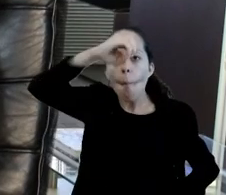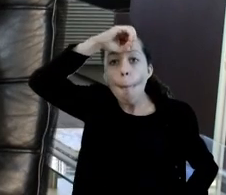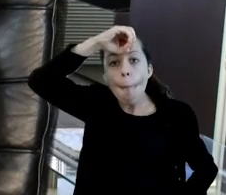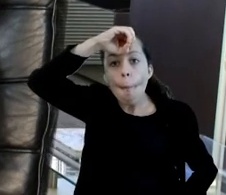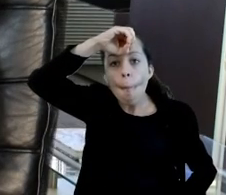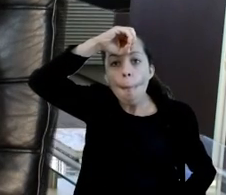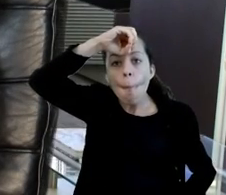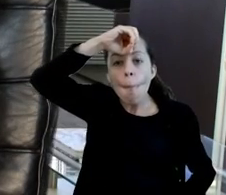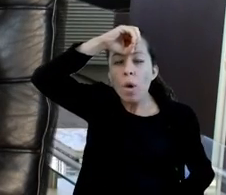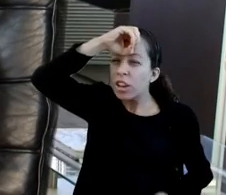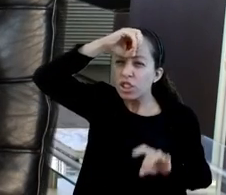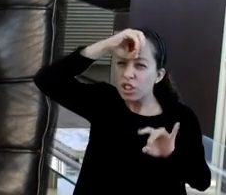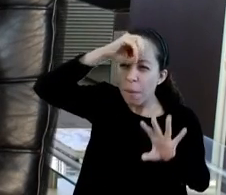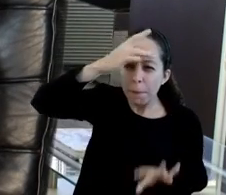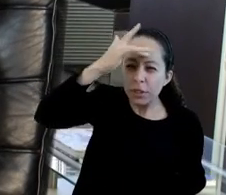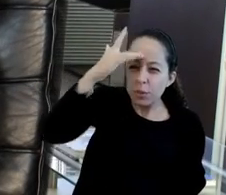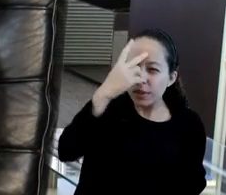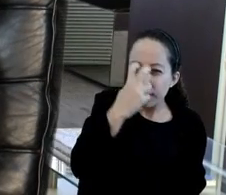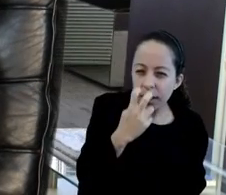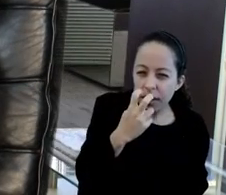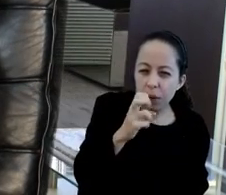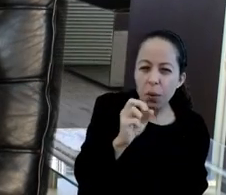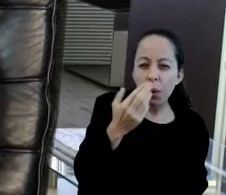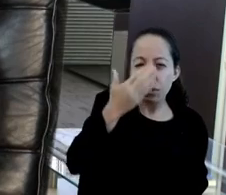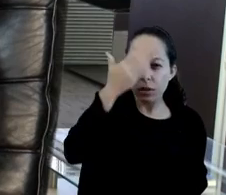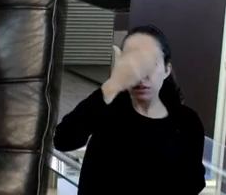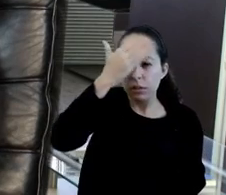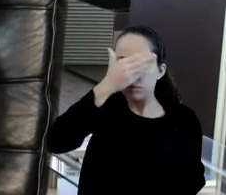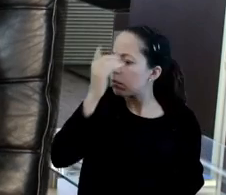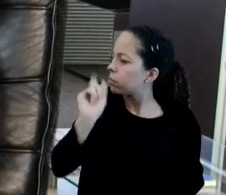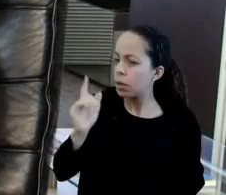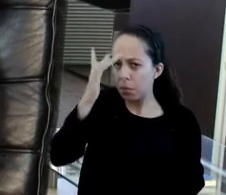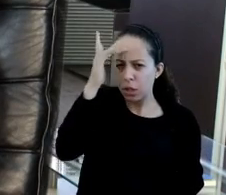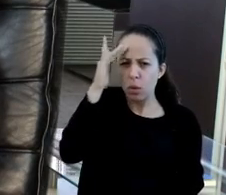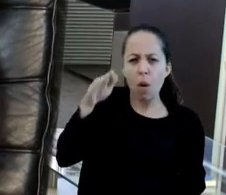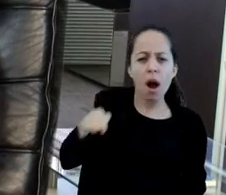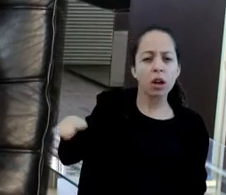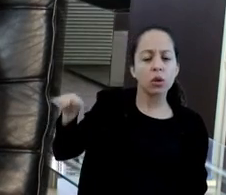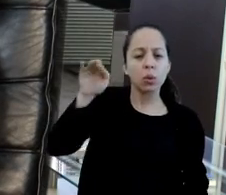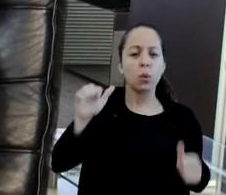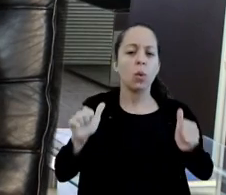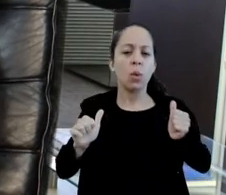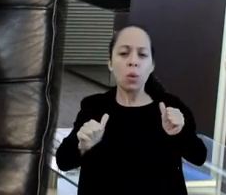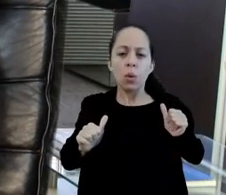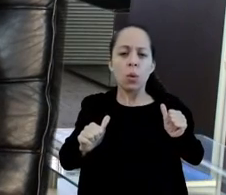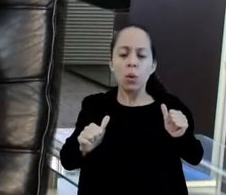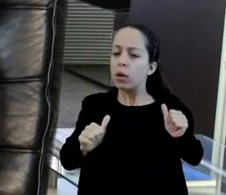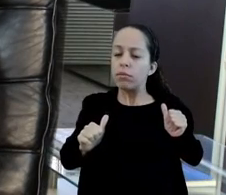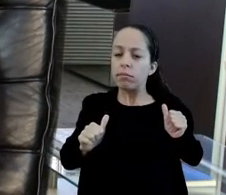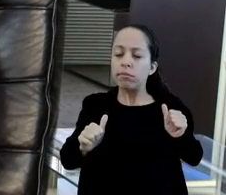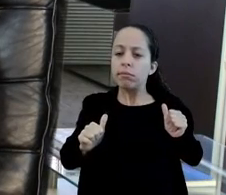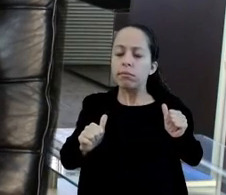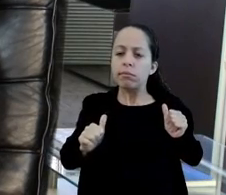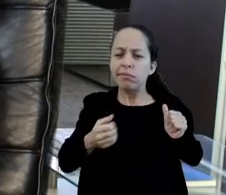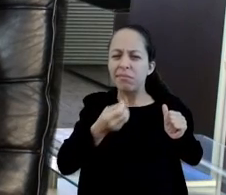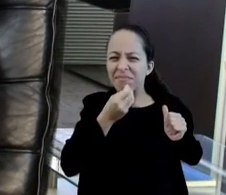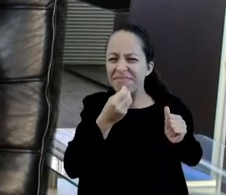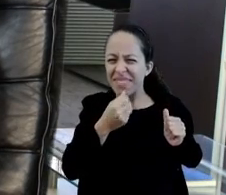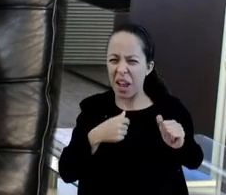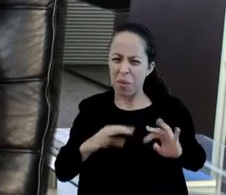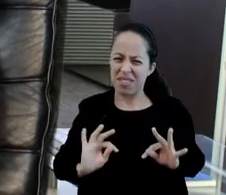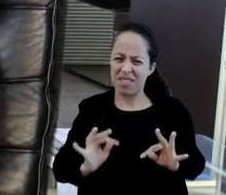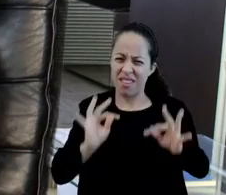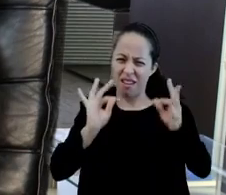baixa visão, mas do adulto também, aquele que se acomodou também em aprender uma coisa nova, né? Então